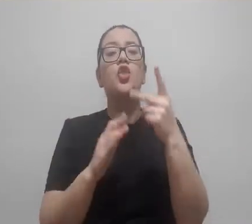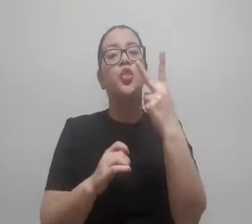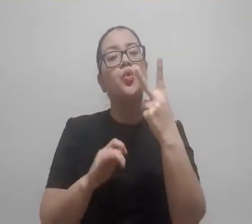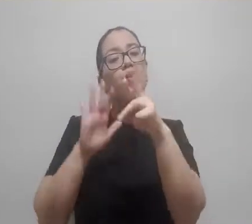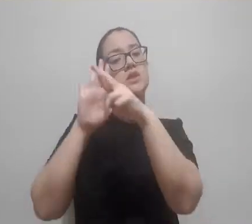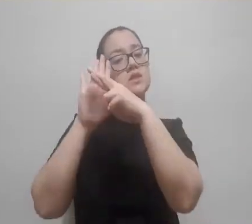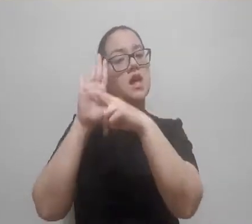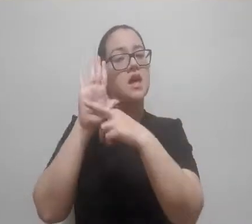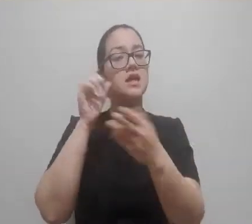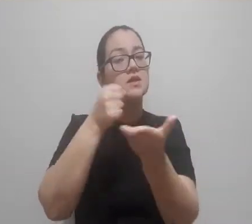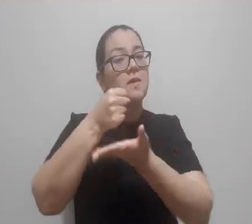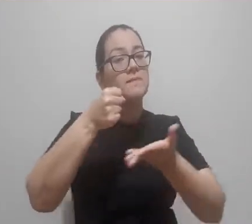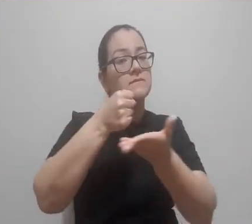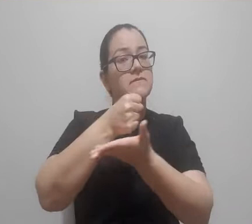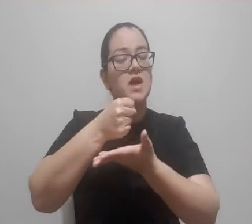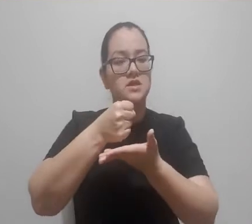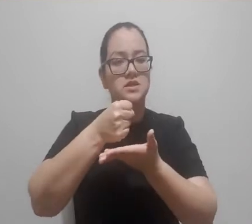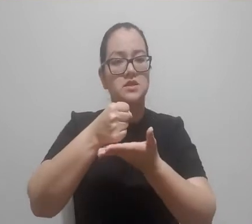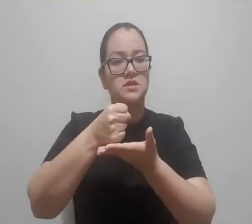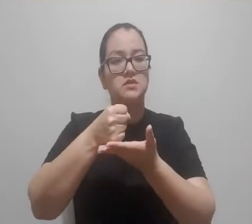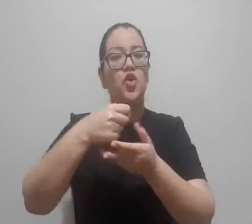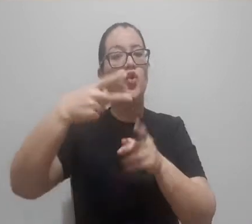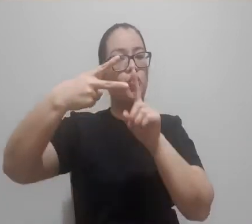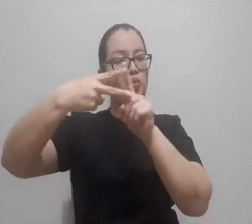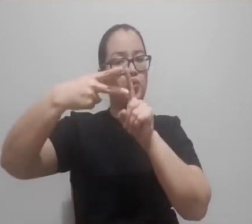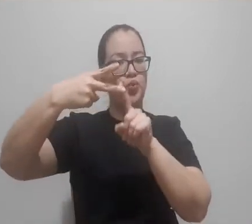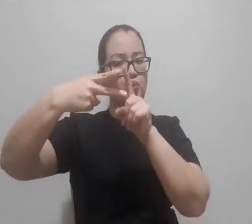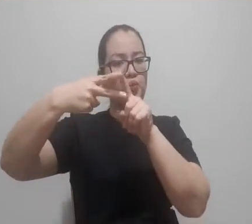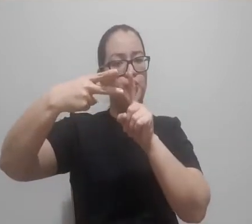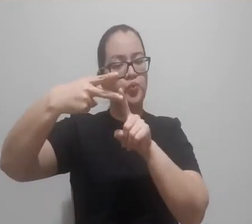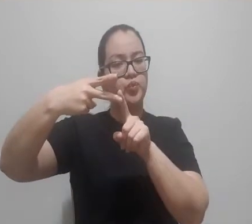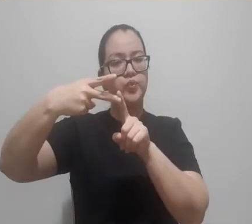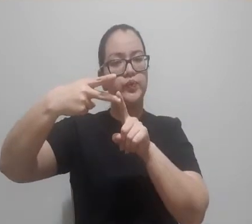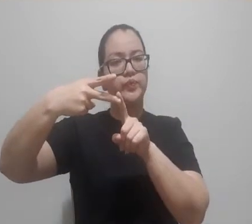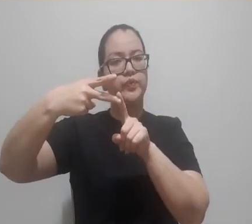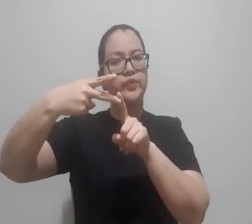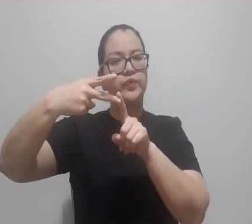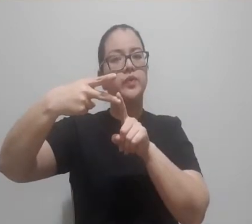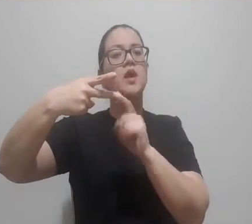Presta atenção, duas proposições, duas sugestões bem